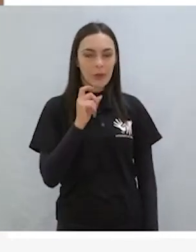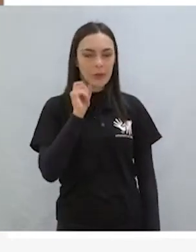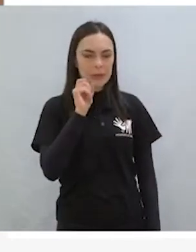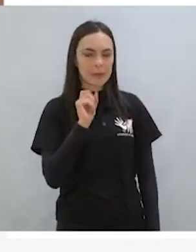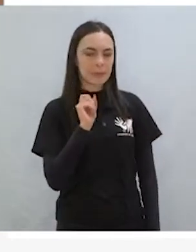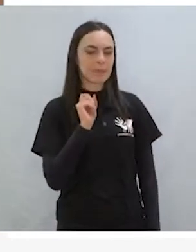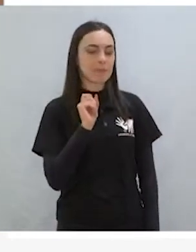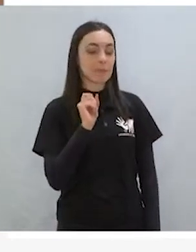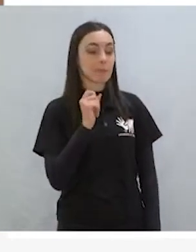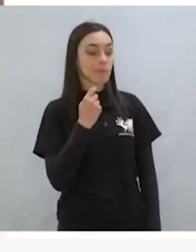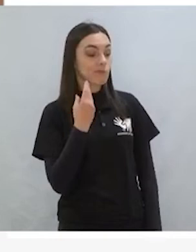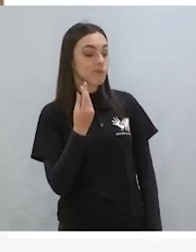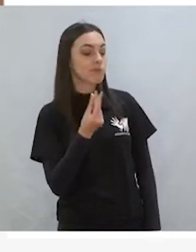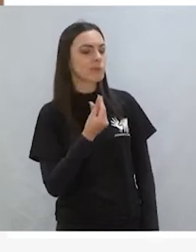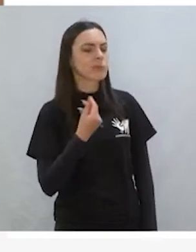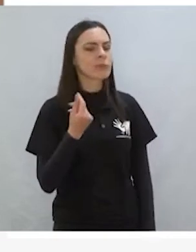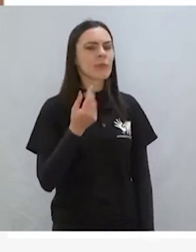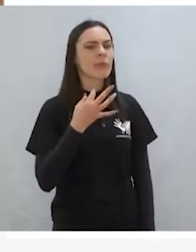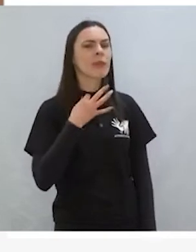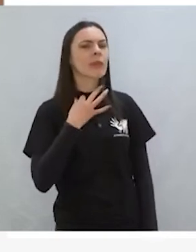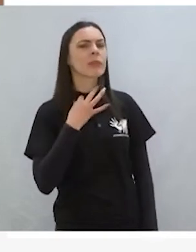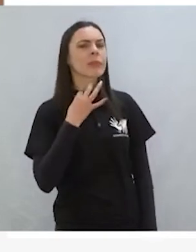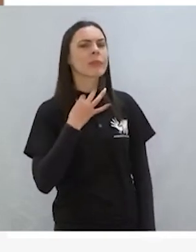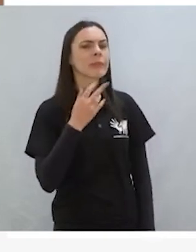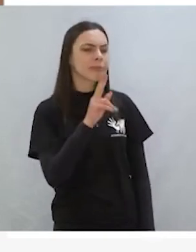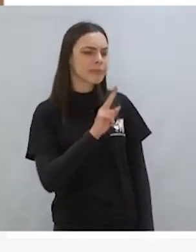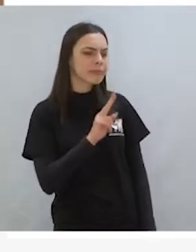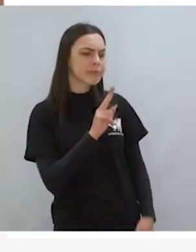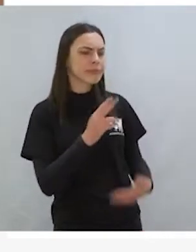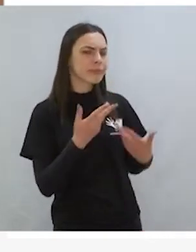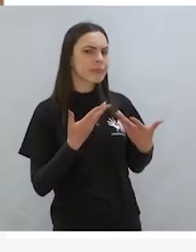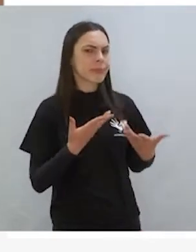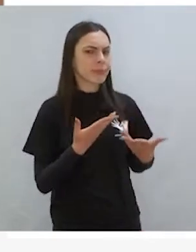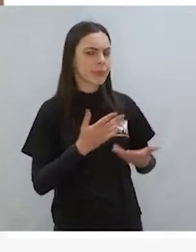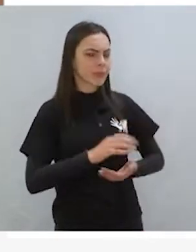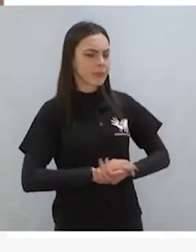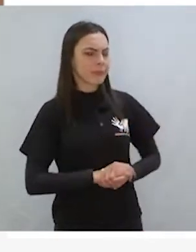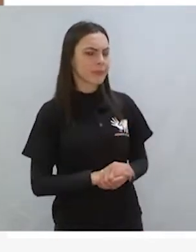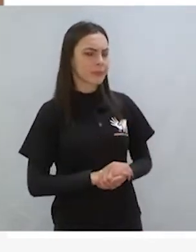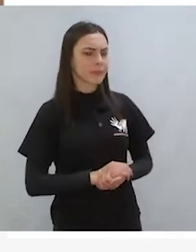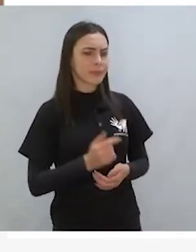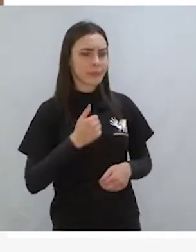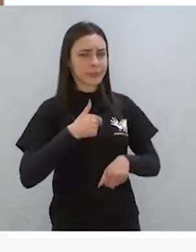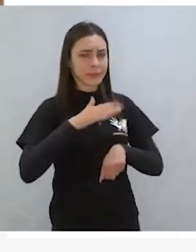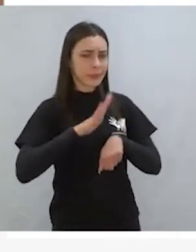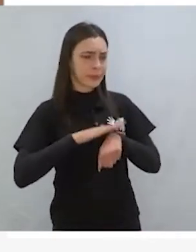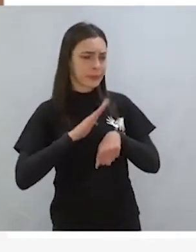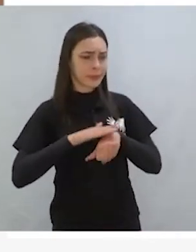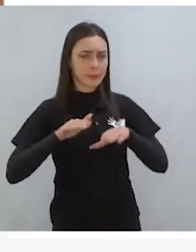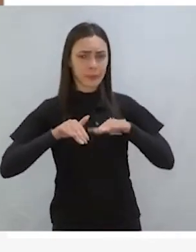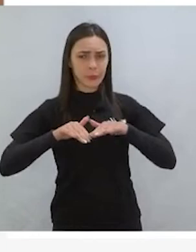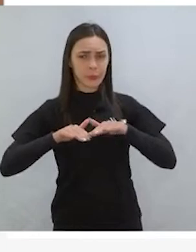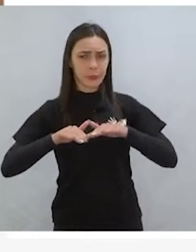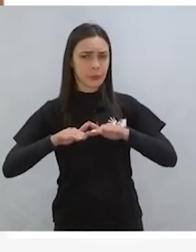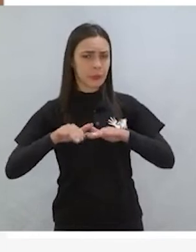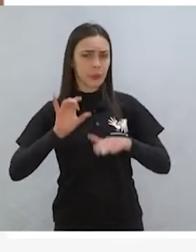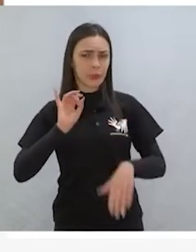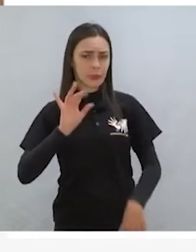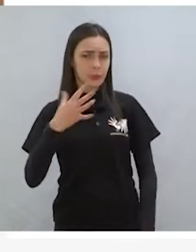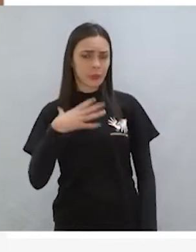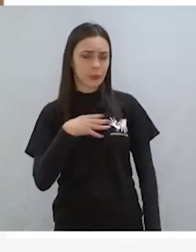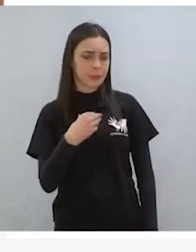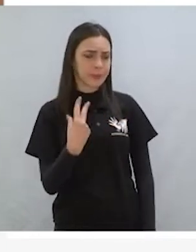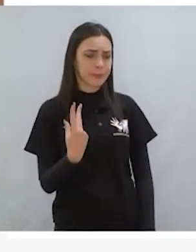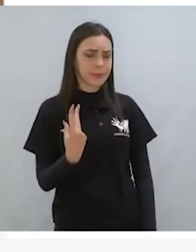disse: "Mas com que roupa você vai? Só terei tempo de fazer os